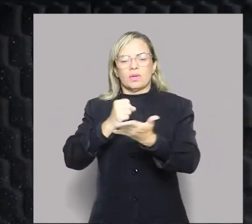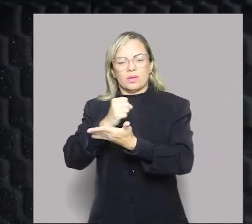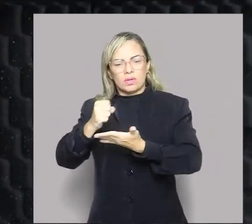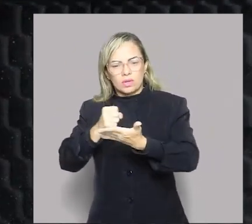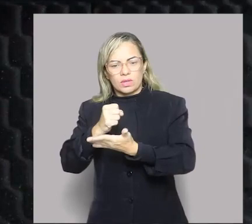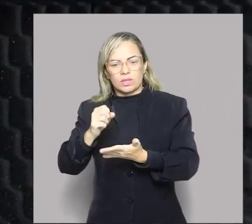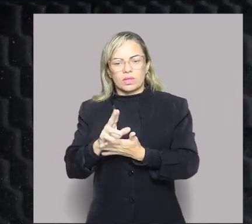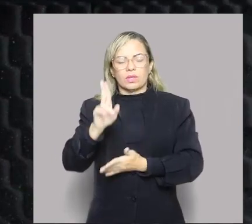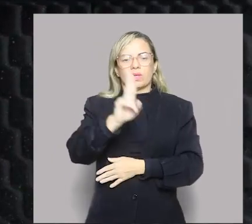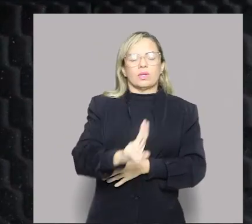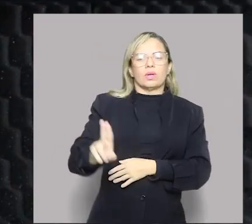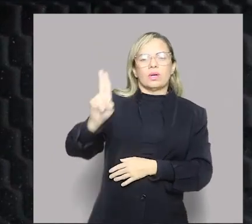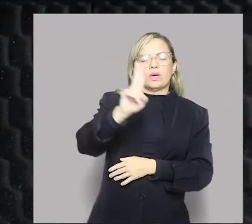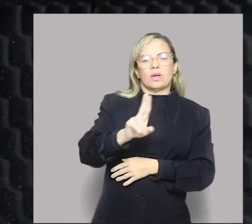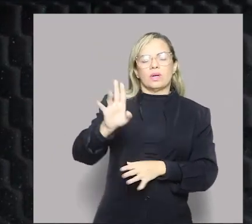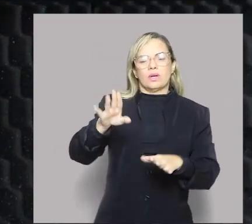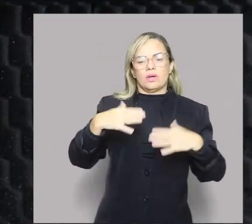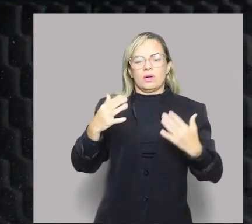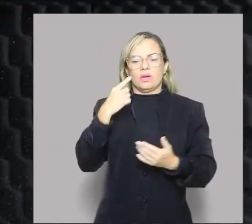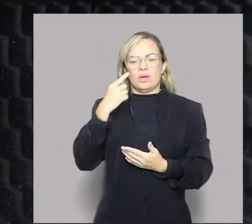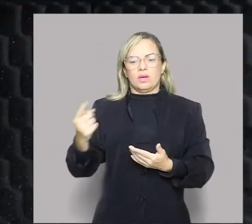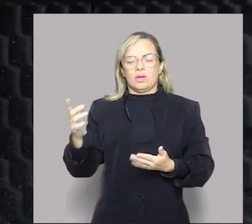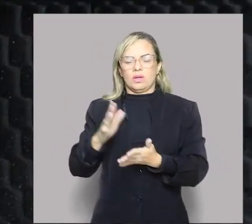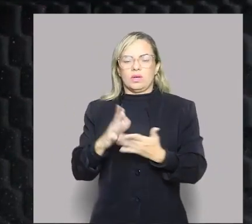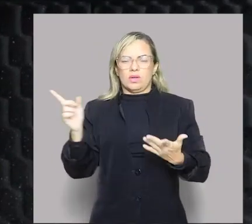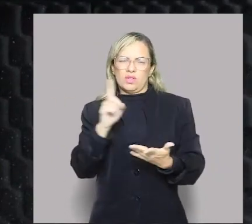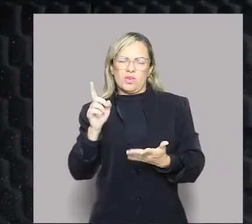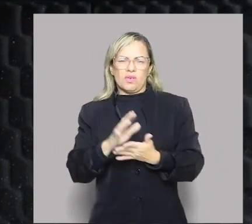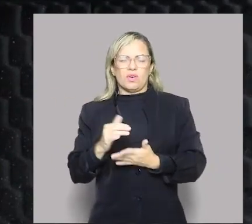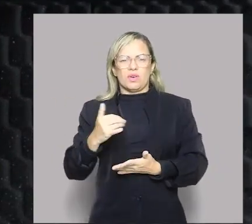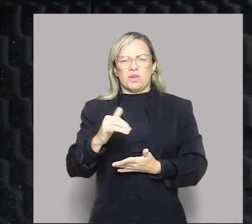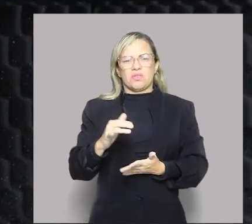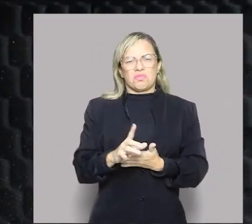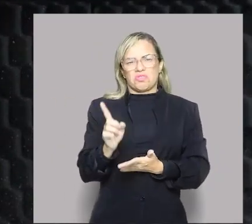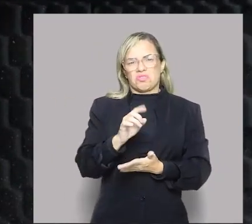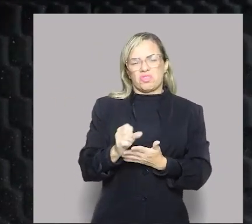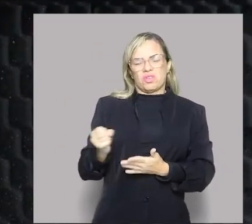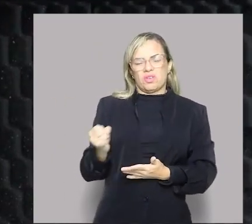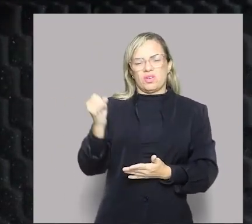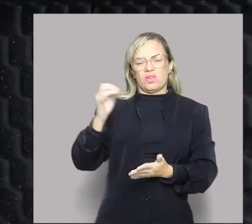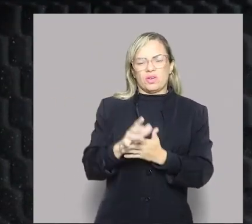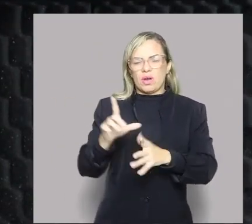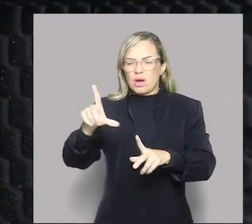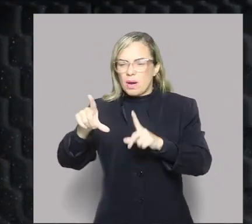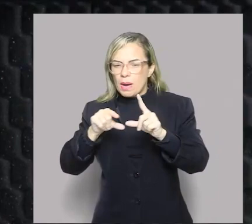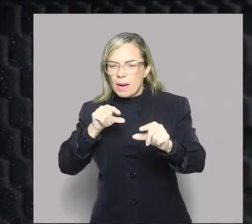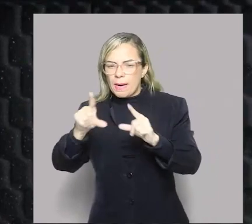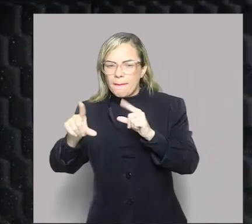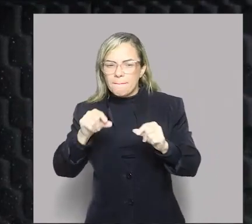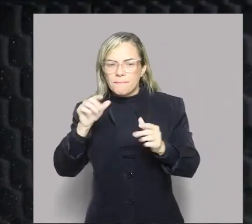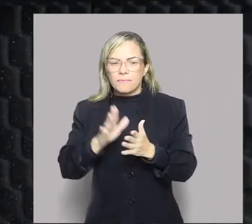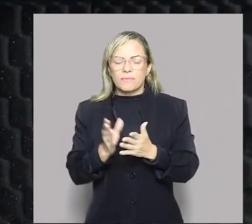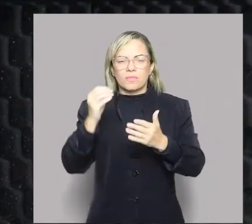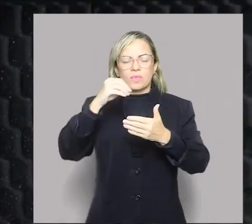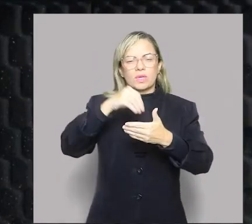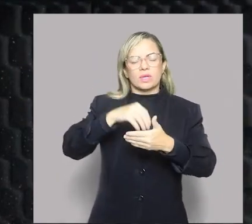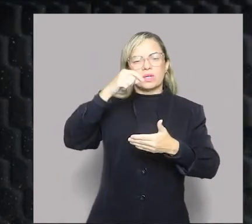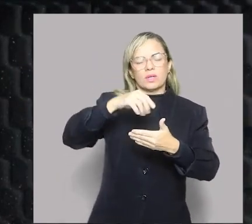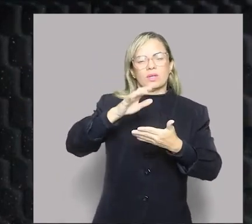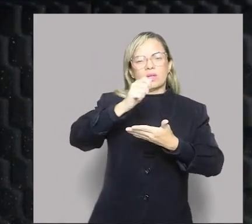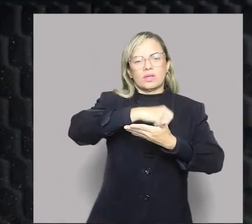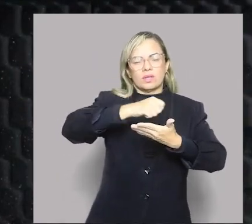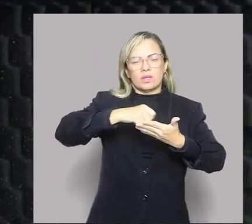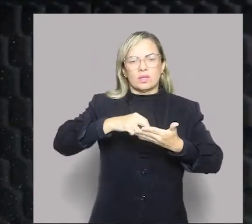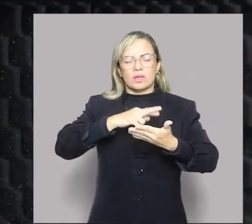dizer. Não vou narrar aspectos que não são importantes ou pertinentes para mim, mas vou escolher dentro dessa narrativa o que mais